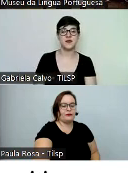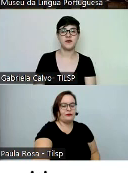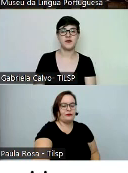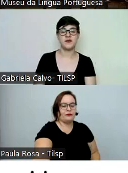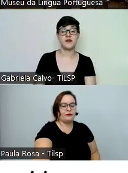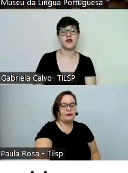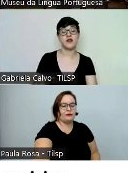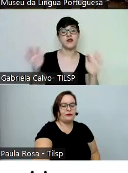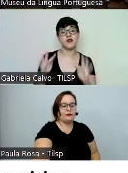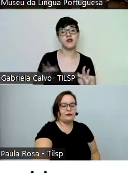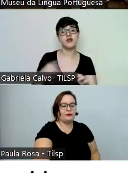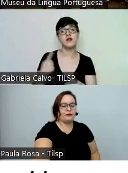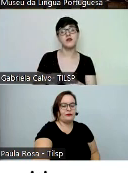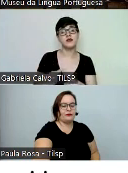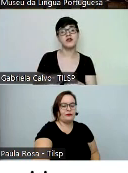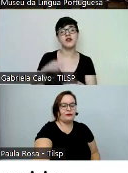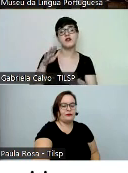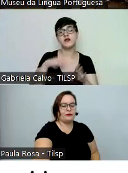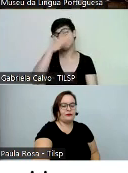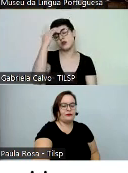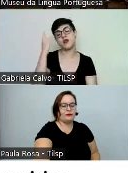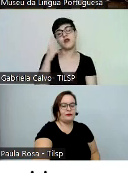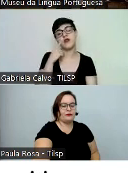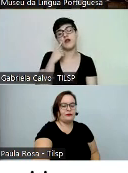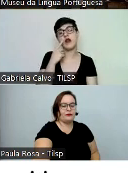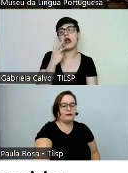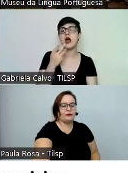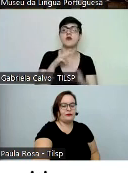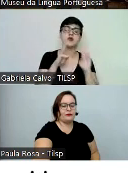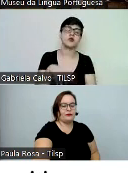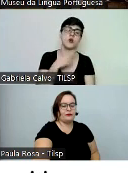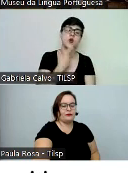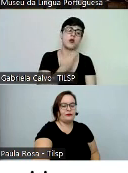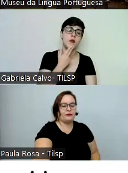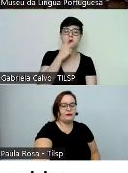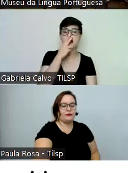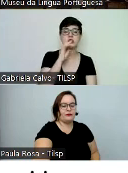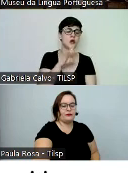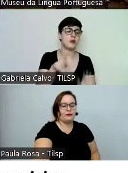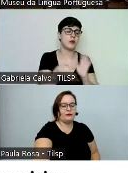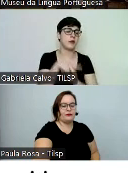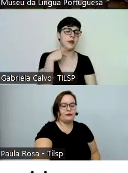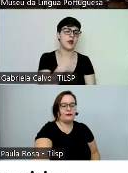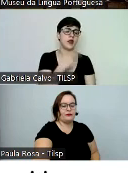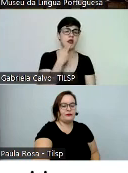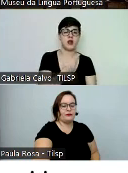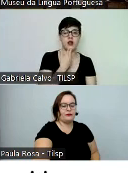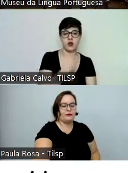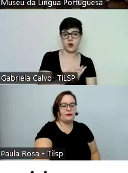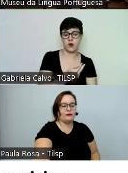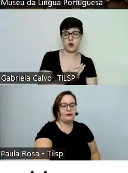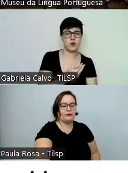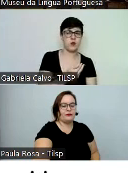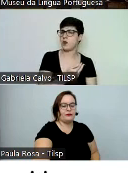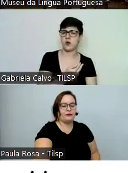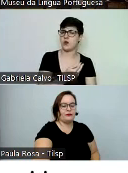porque às vezes a pessoa vem para o céu de língua ela reflete sobre a própria língua e ela as pessoas refletem sobre as atitudes que elas têm em relação